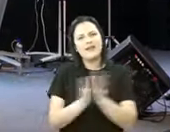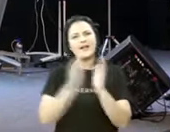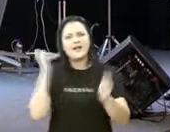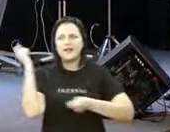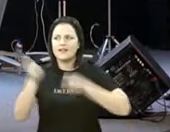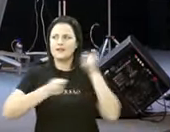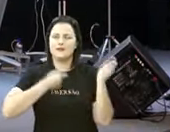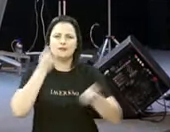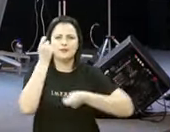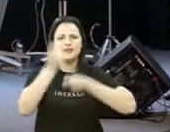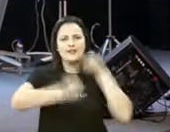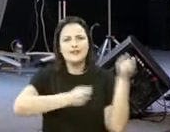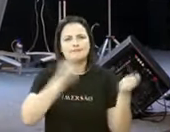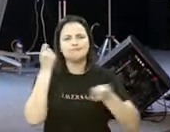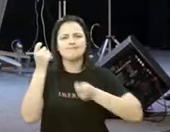Aleluia, aleluia, aleluia.